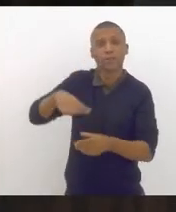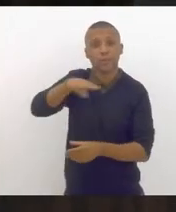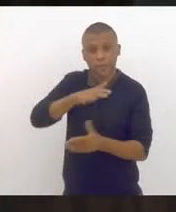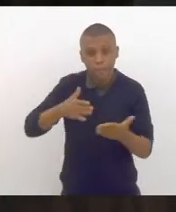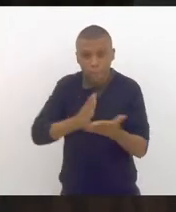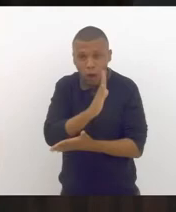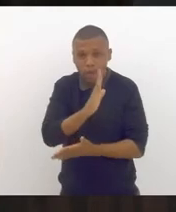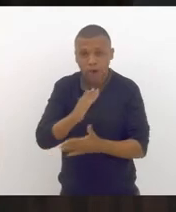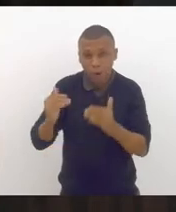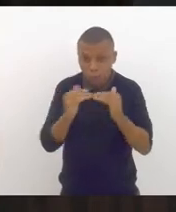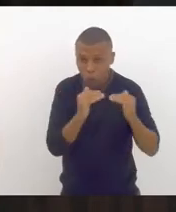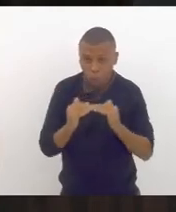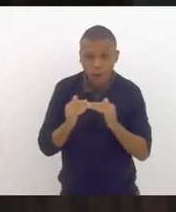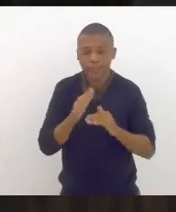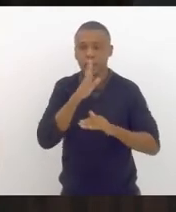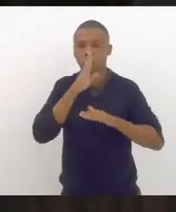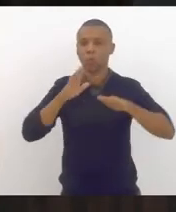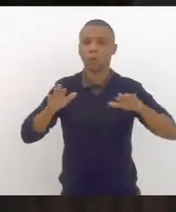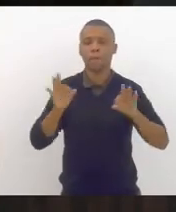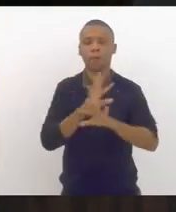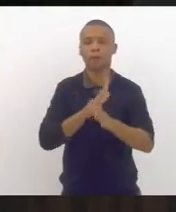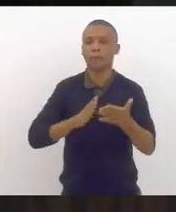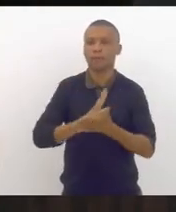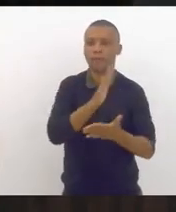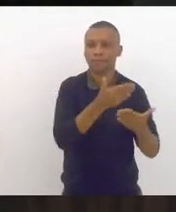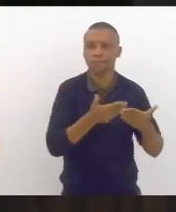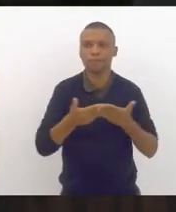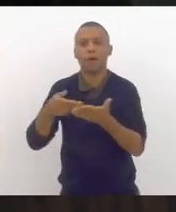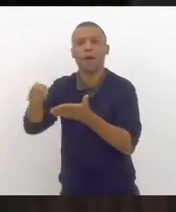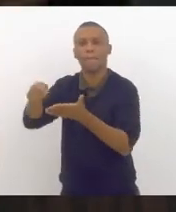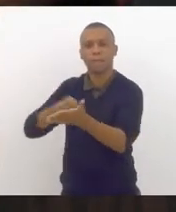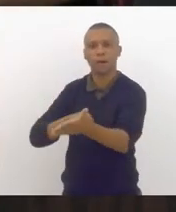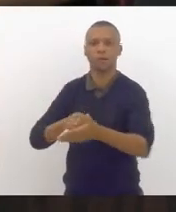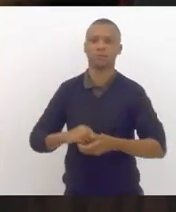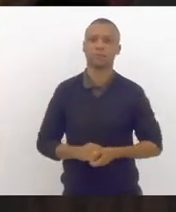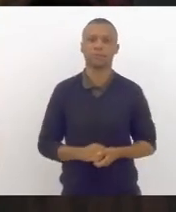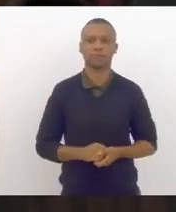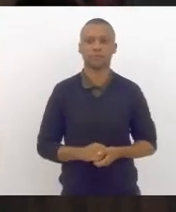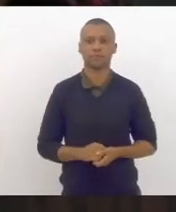aprovam, permaneçam como estão. Aprovado, vai autógrafo.